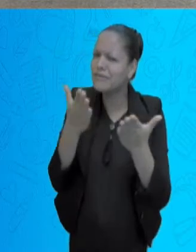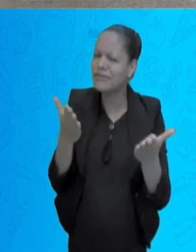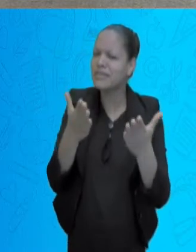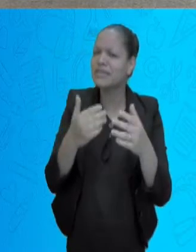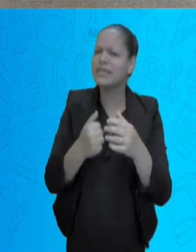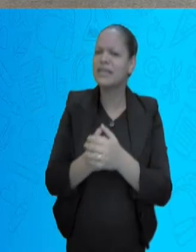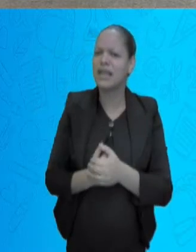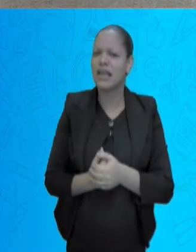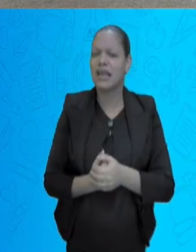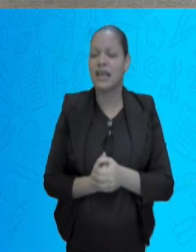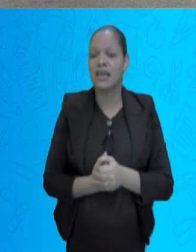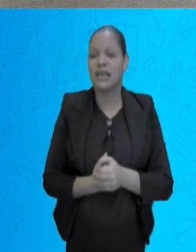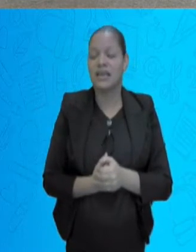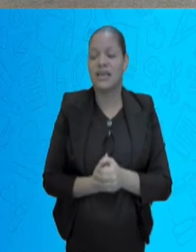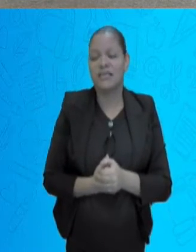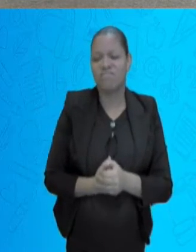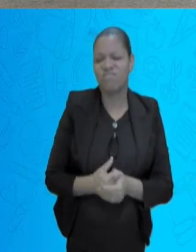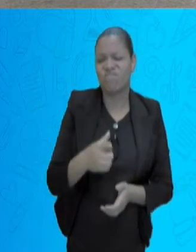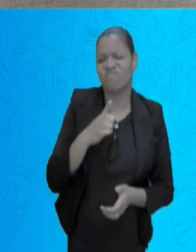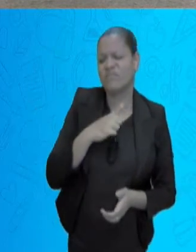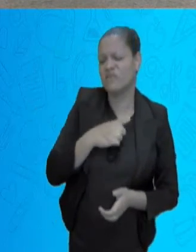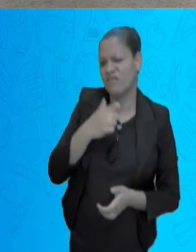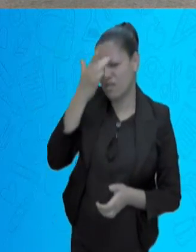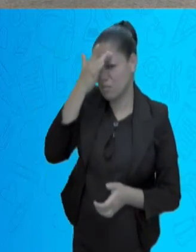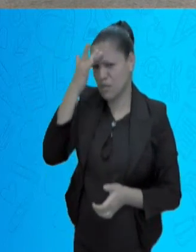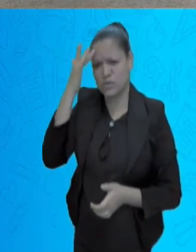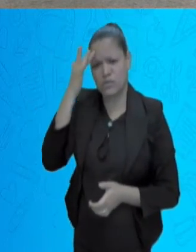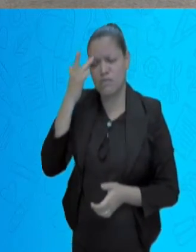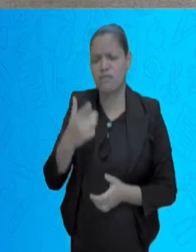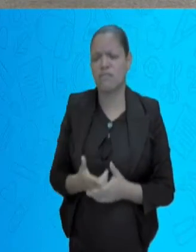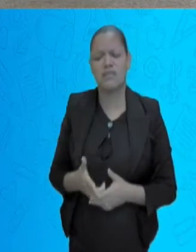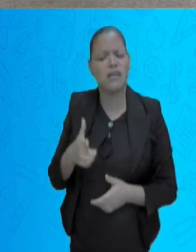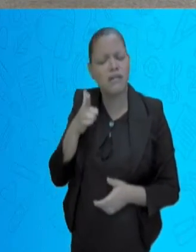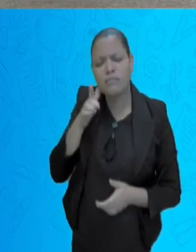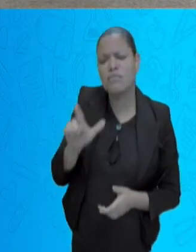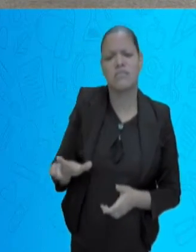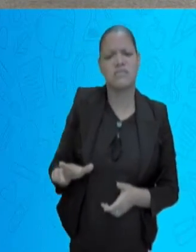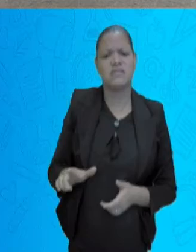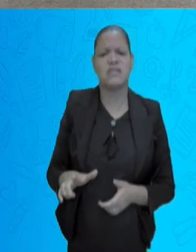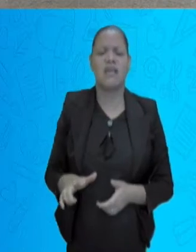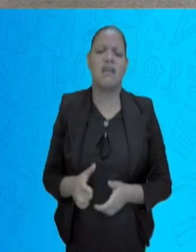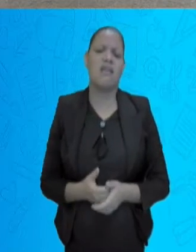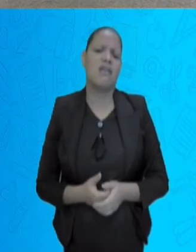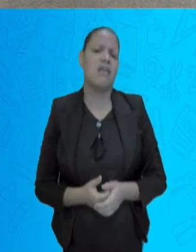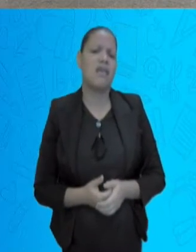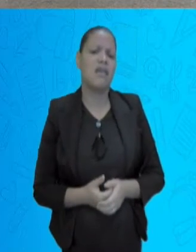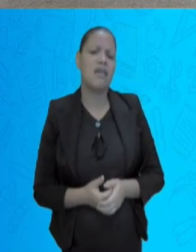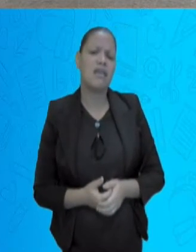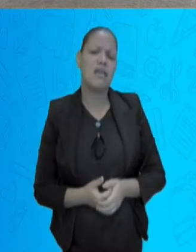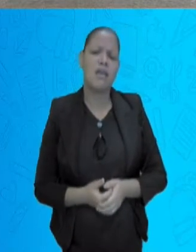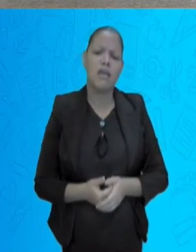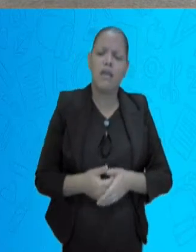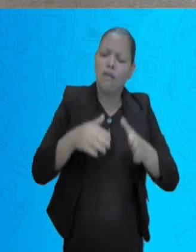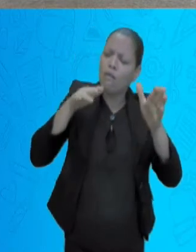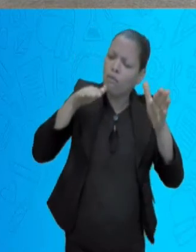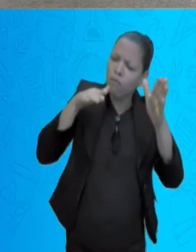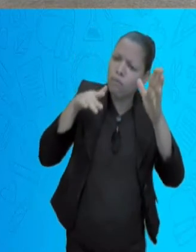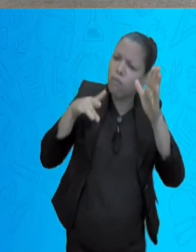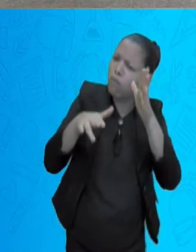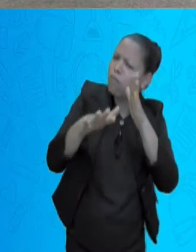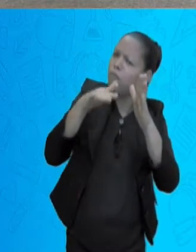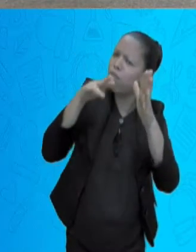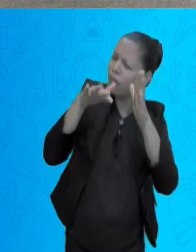pessoas têm acesso à internet. Nem em todos os lugares a notícia ela chega através